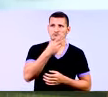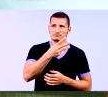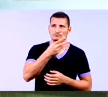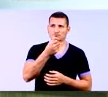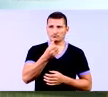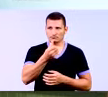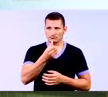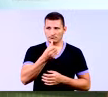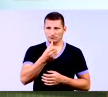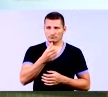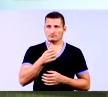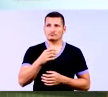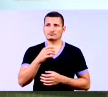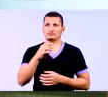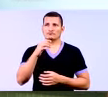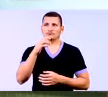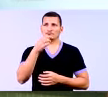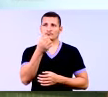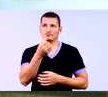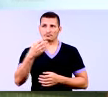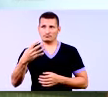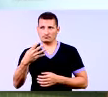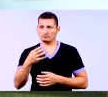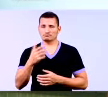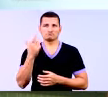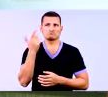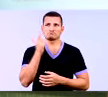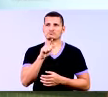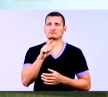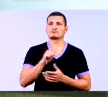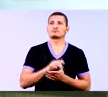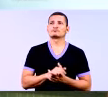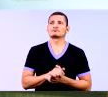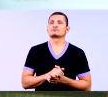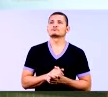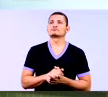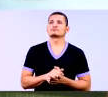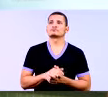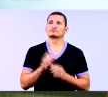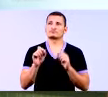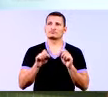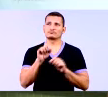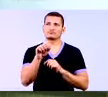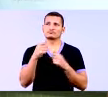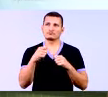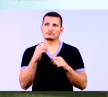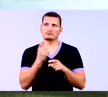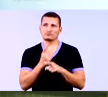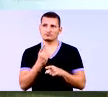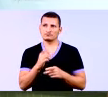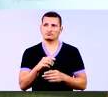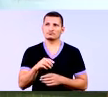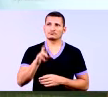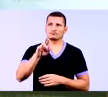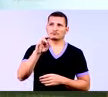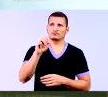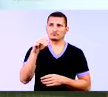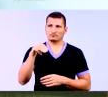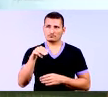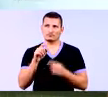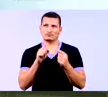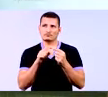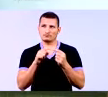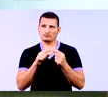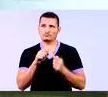ele nem rodaria, você não conseguiria nem subir o sistema operacional. Tá? Então, o que você vai ter que achar? Memória compatível para